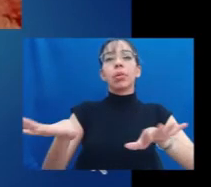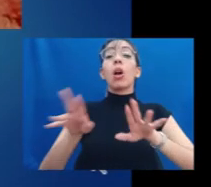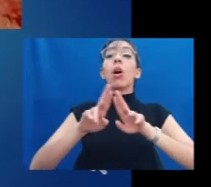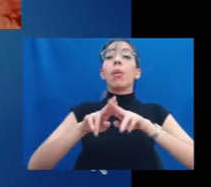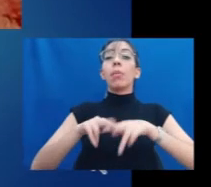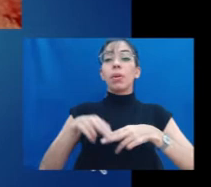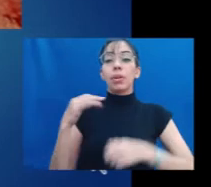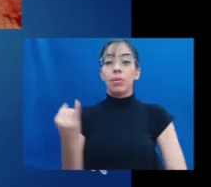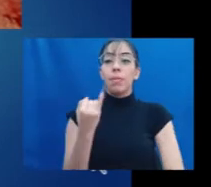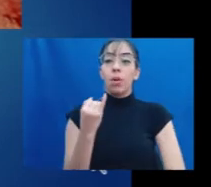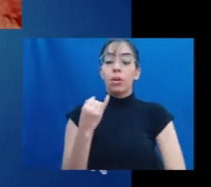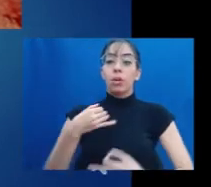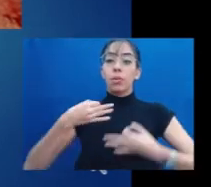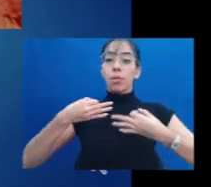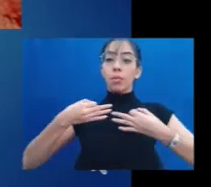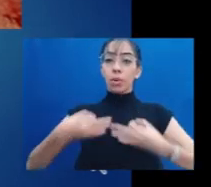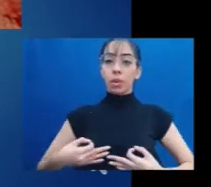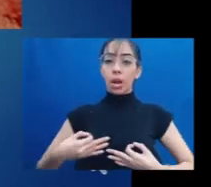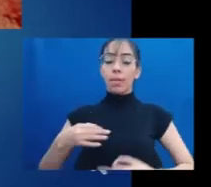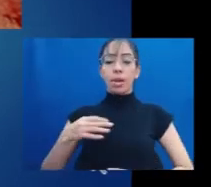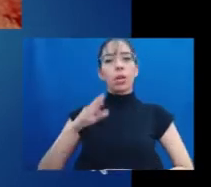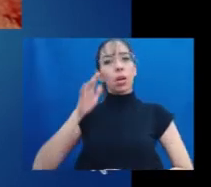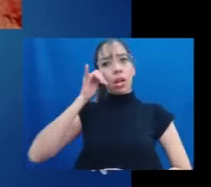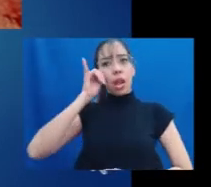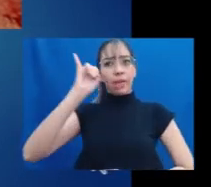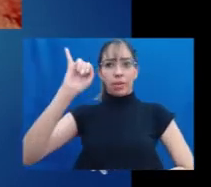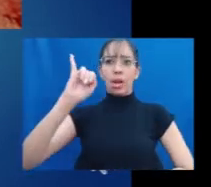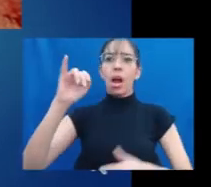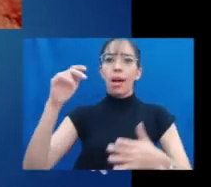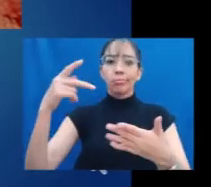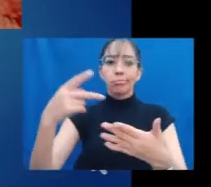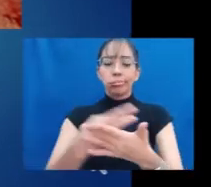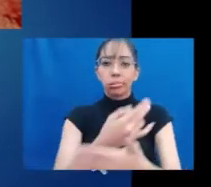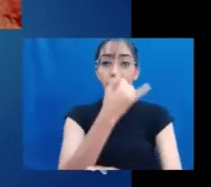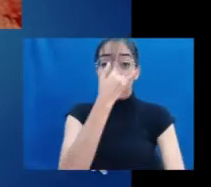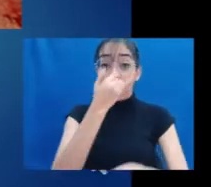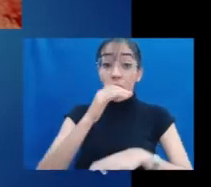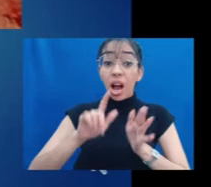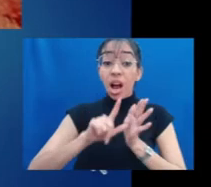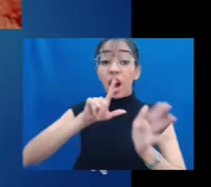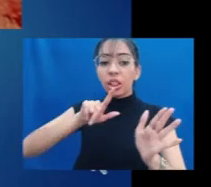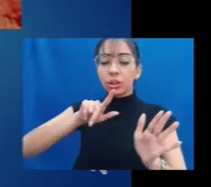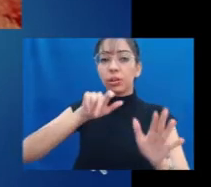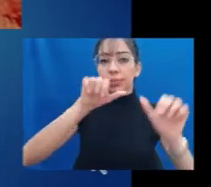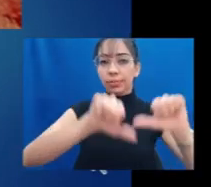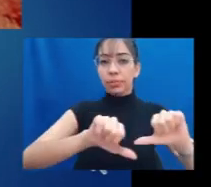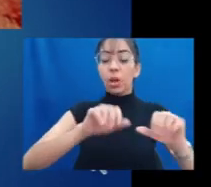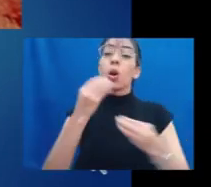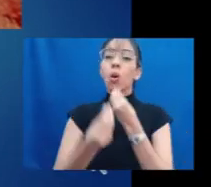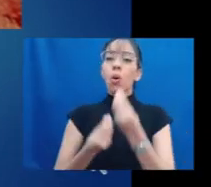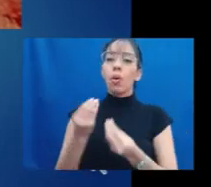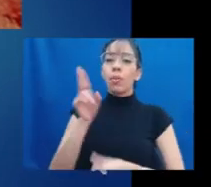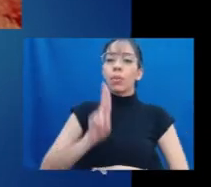temos que ter uma postura realmente muito da prevenção, não só da remediação, né? Então, a